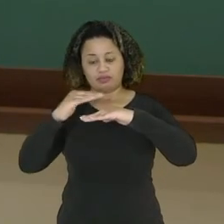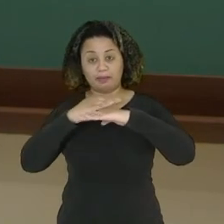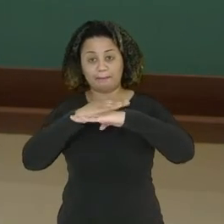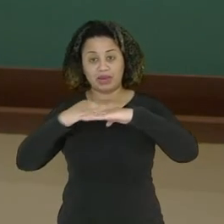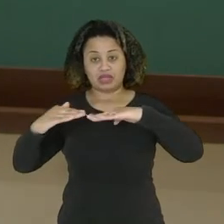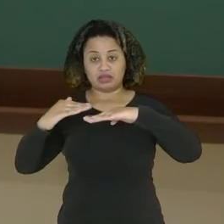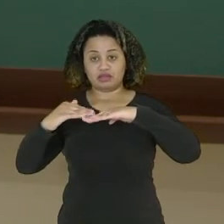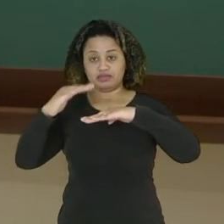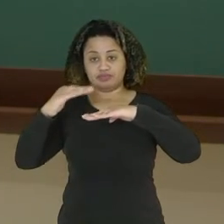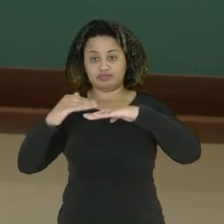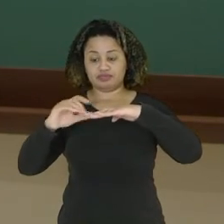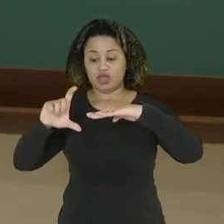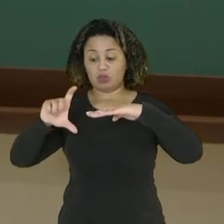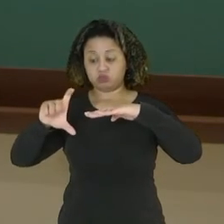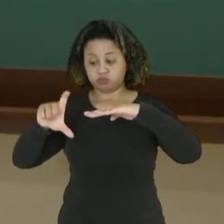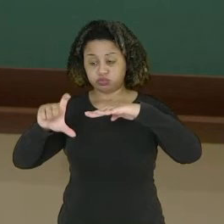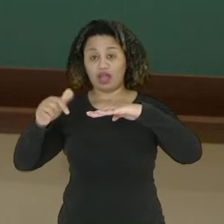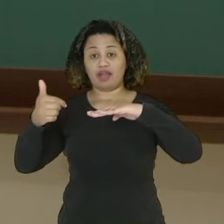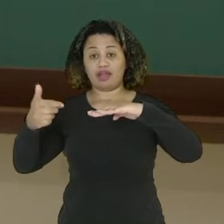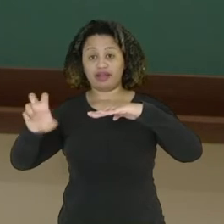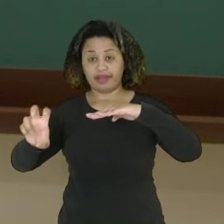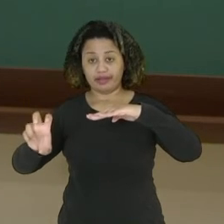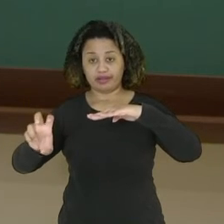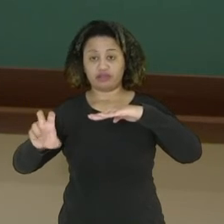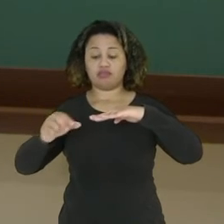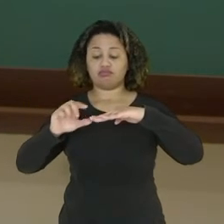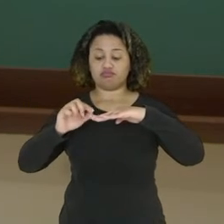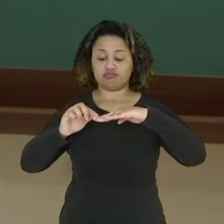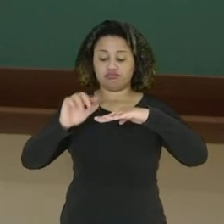tamanho inteiro é 15, então do meio até em cima vai dar